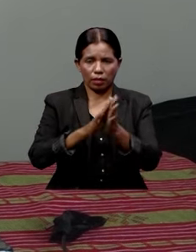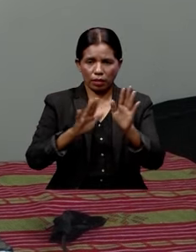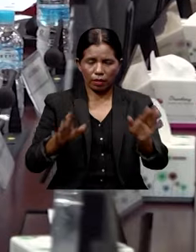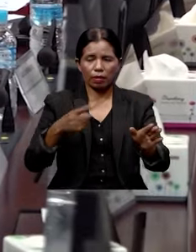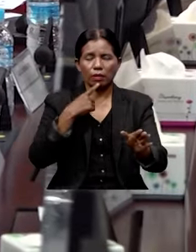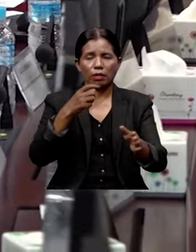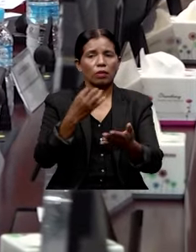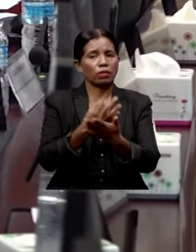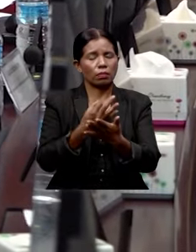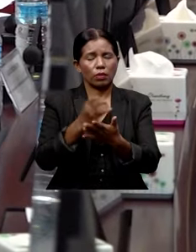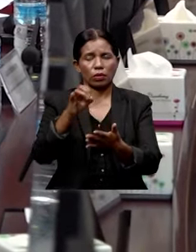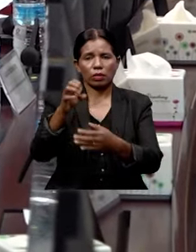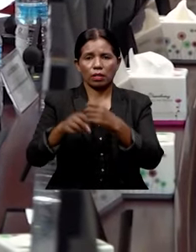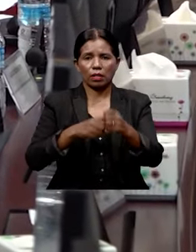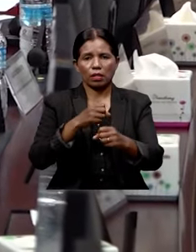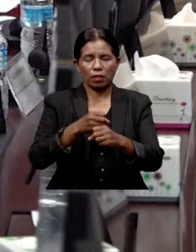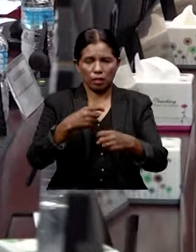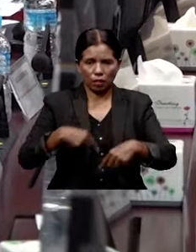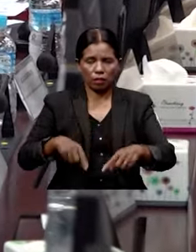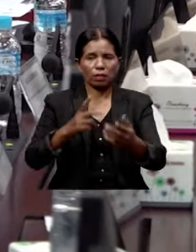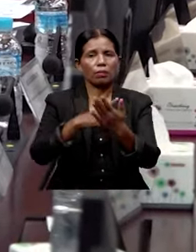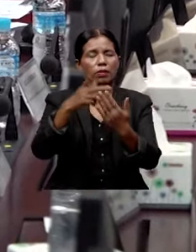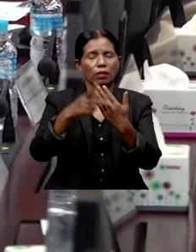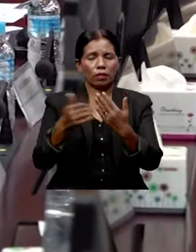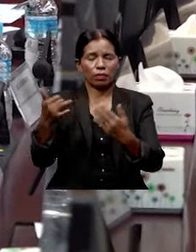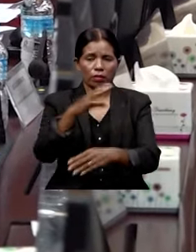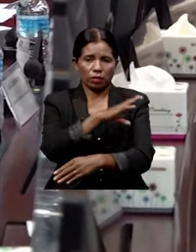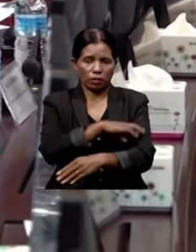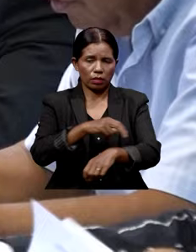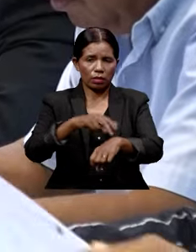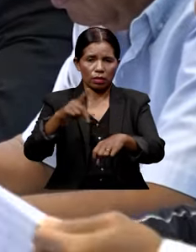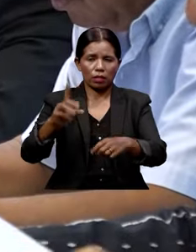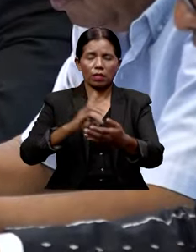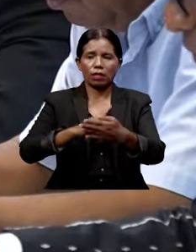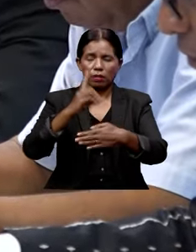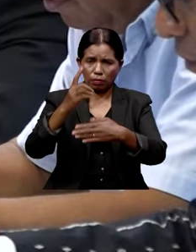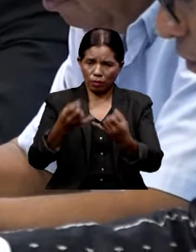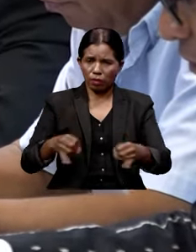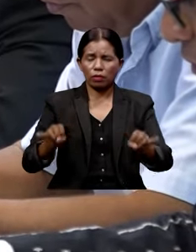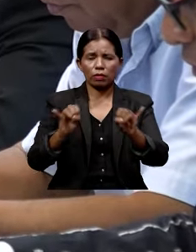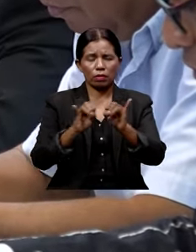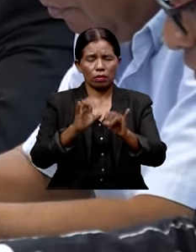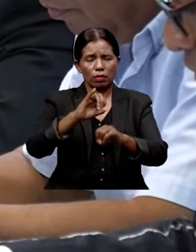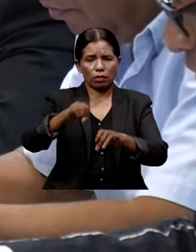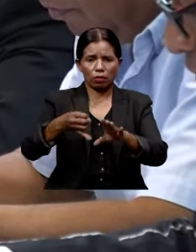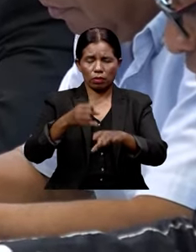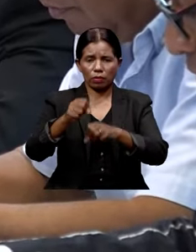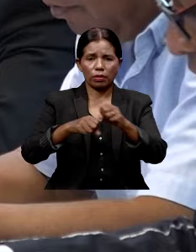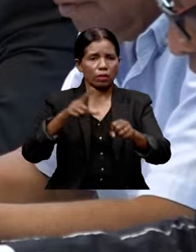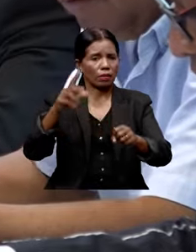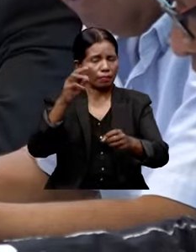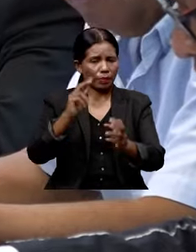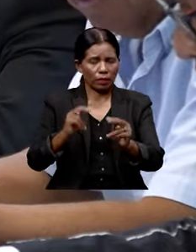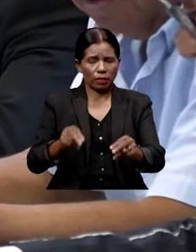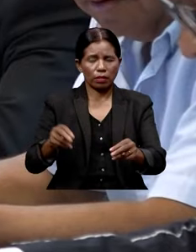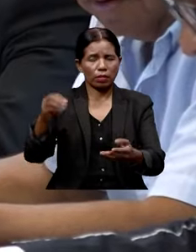atenten, Orçamento Geral do Estado né, ato financia Programa Segurança Nacional, Desenvolvimento Institucional, no Inclusão Social, bem precisamos